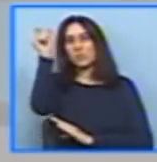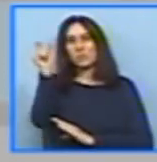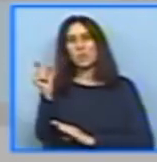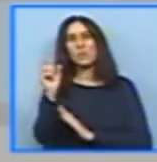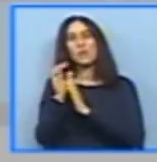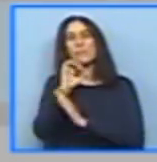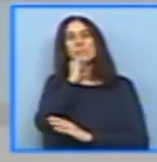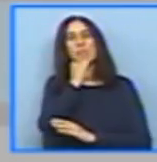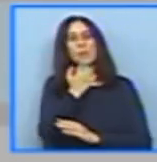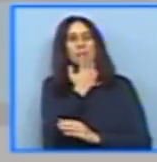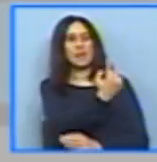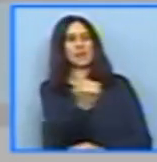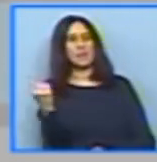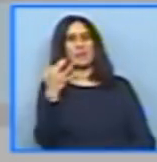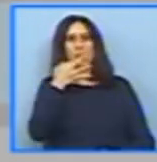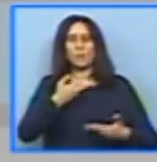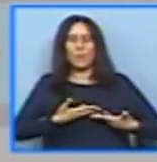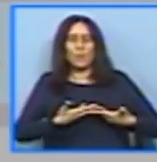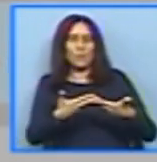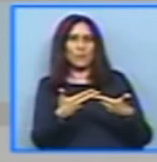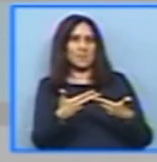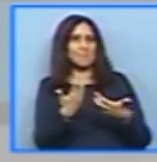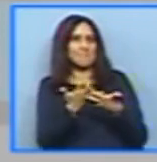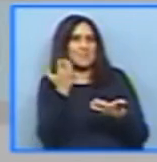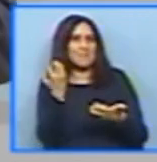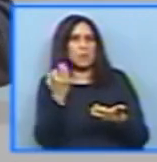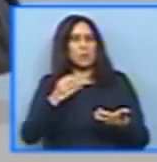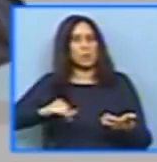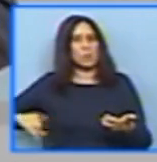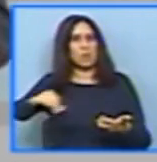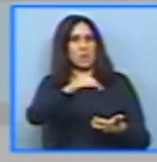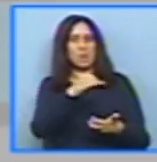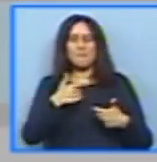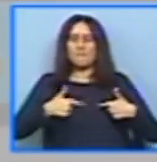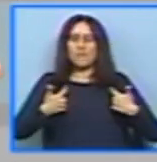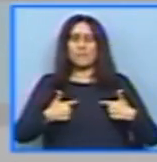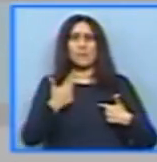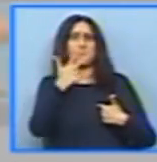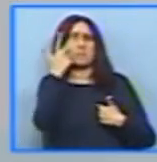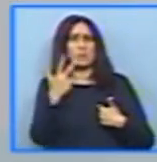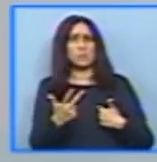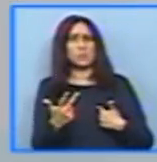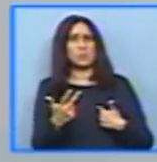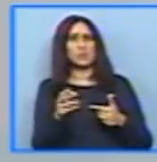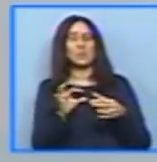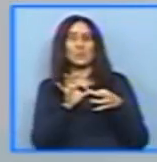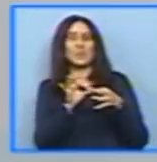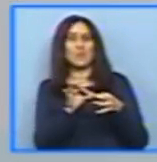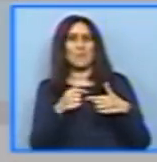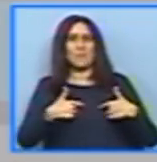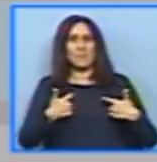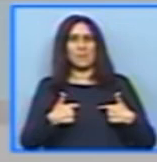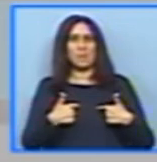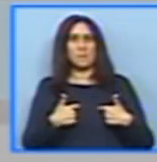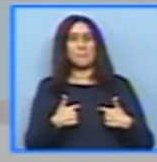cada crente a tornar-se também ele sinal, lugar, agente de plenitude, agente de comunhão.